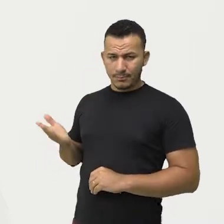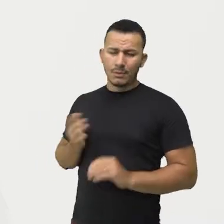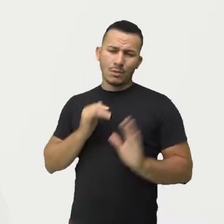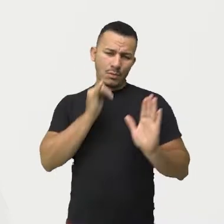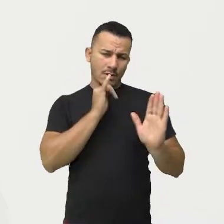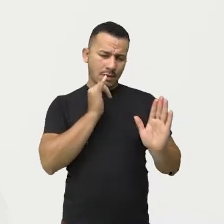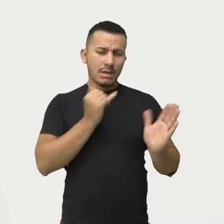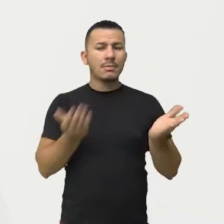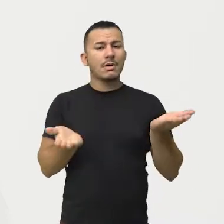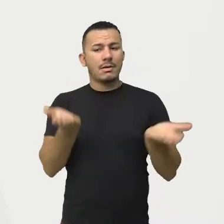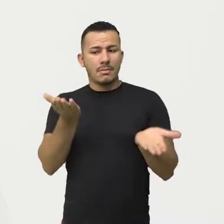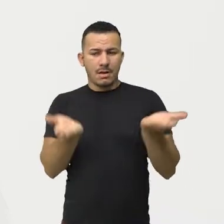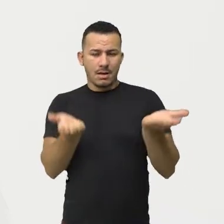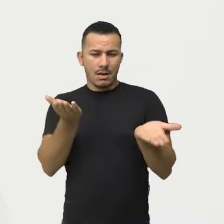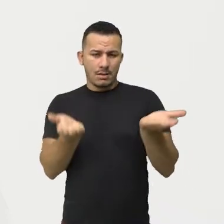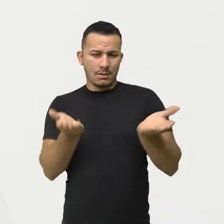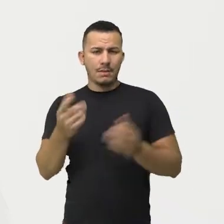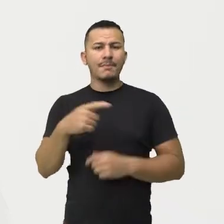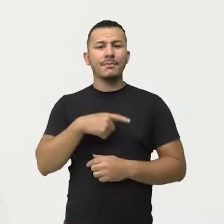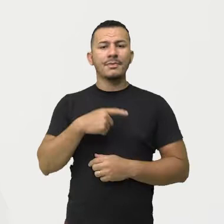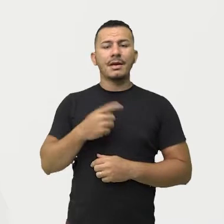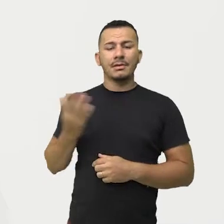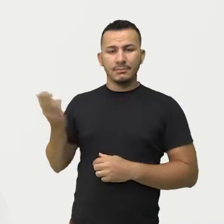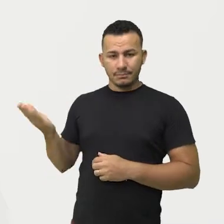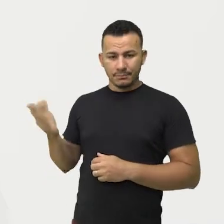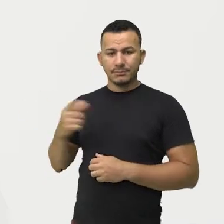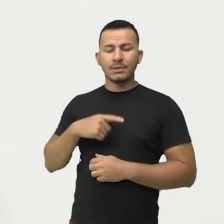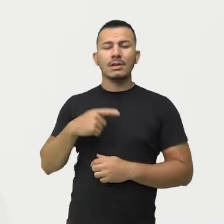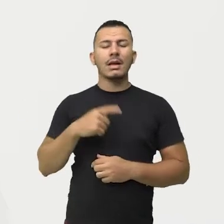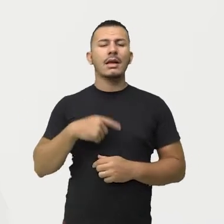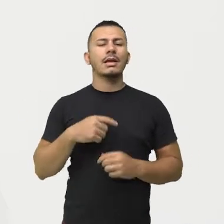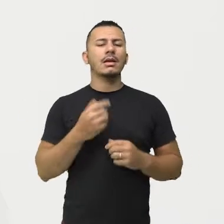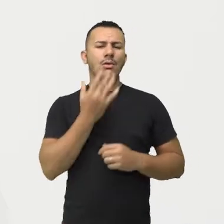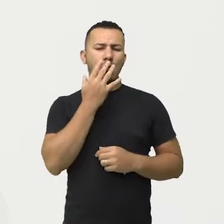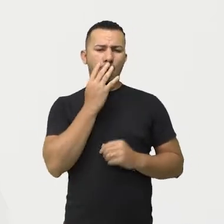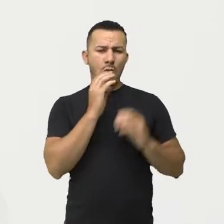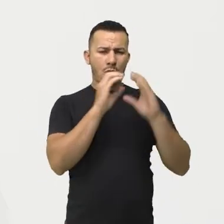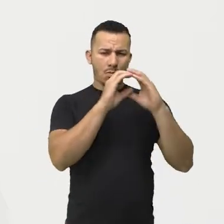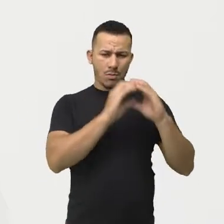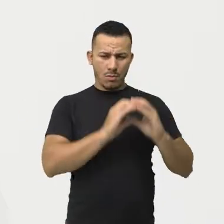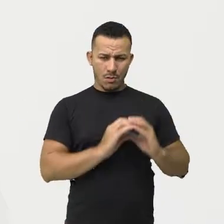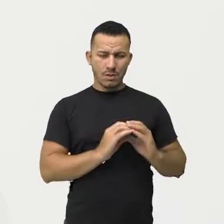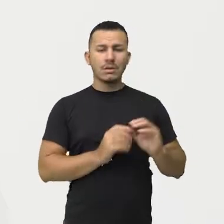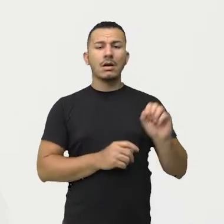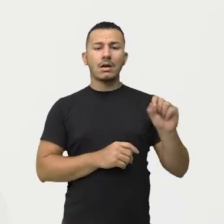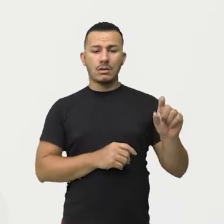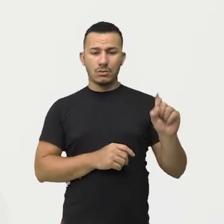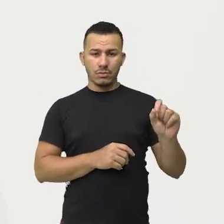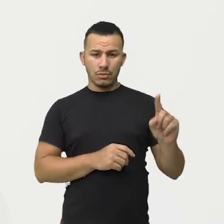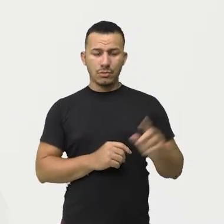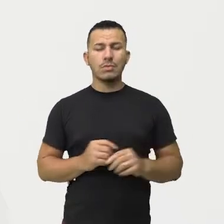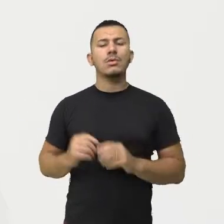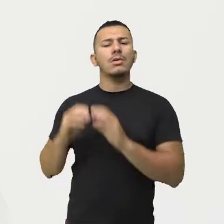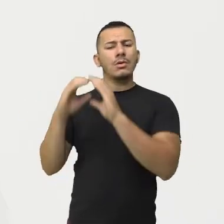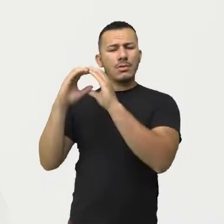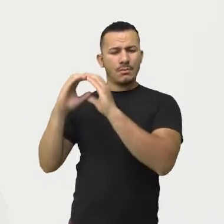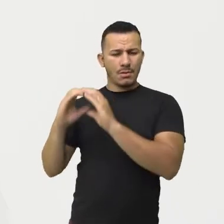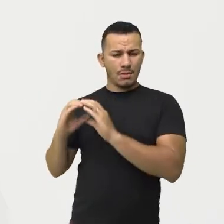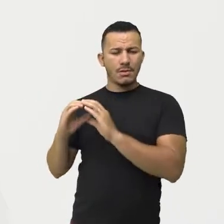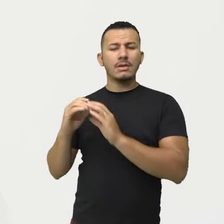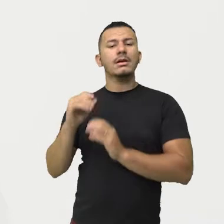só. Então, aqui nós temos uma balança contendo bolas azuis e bolas